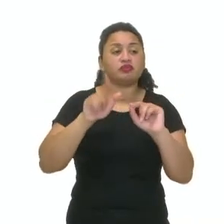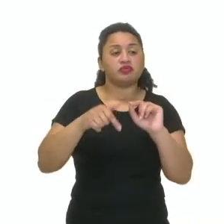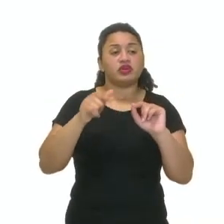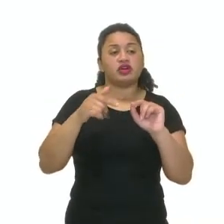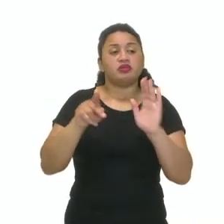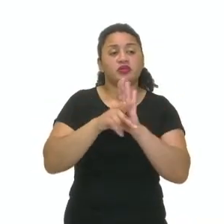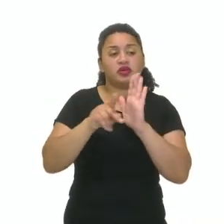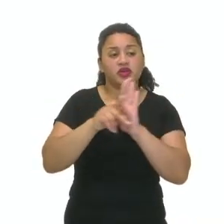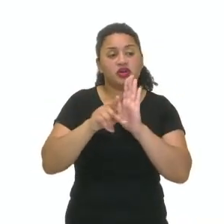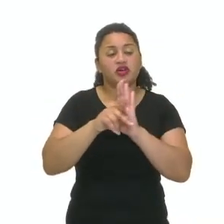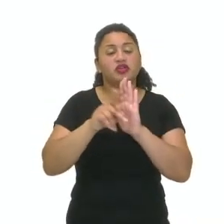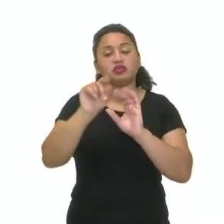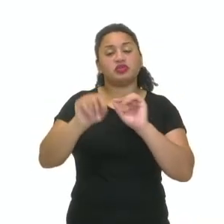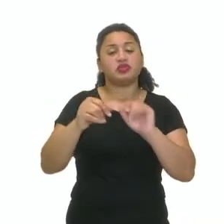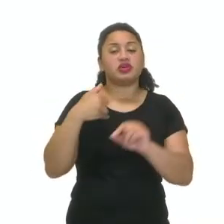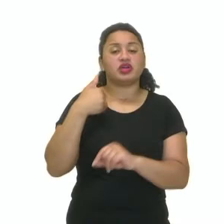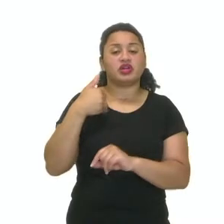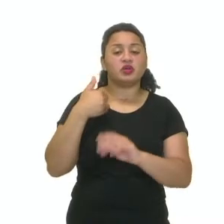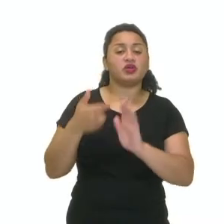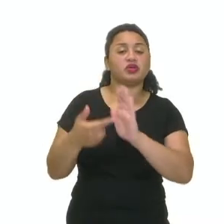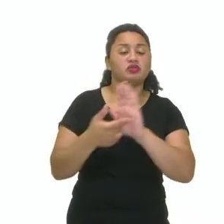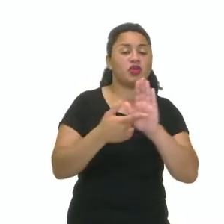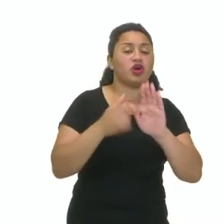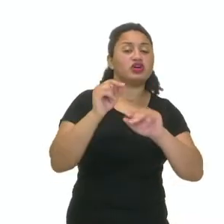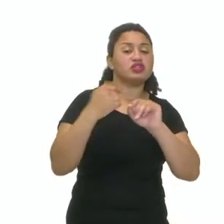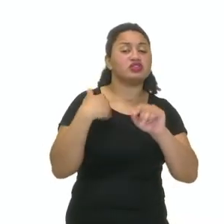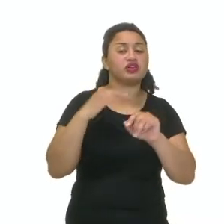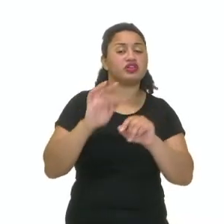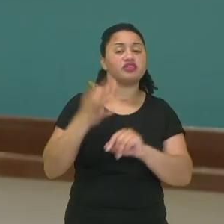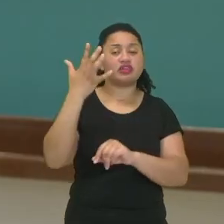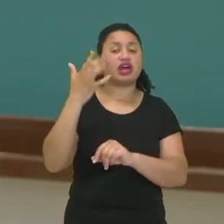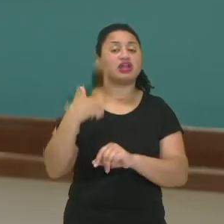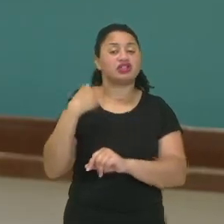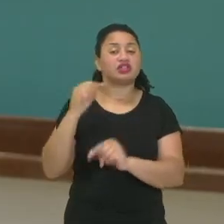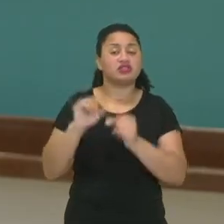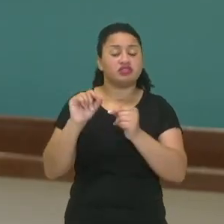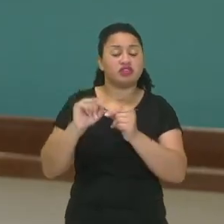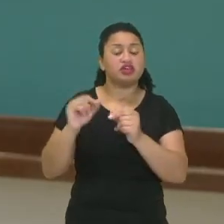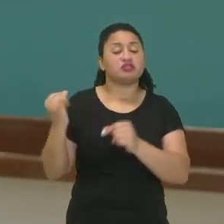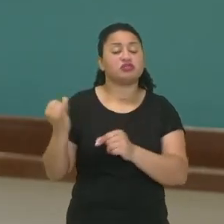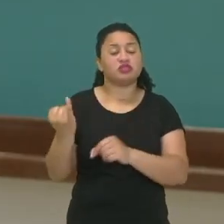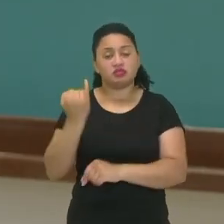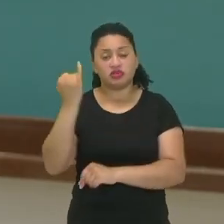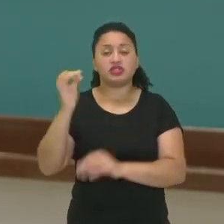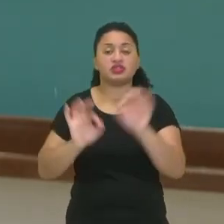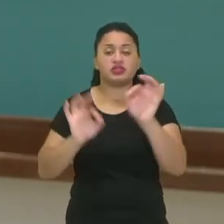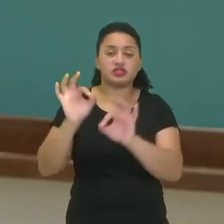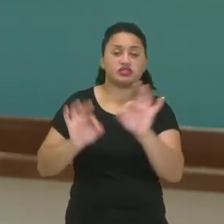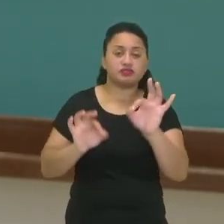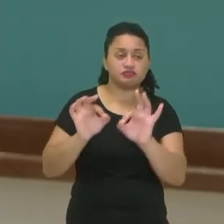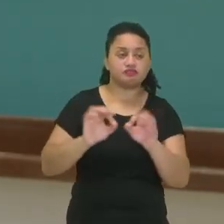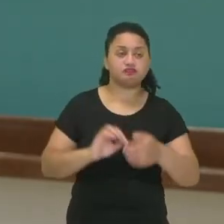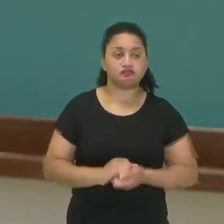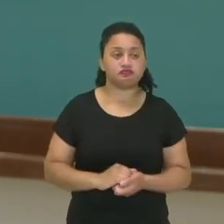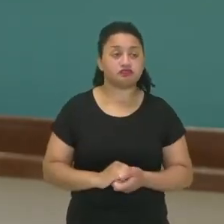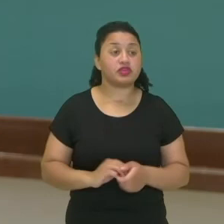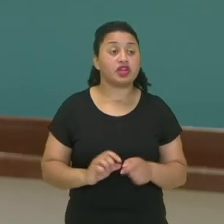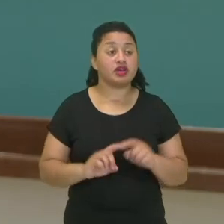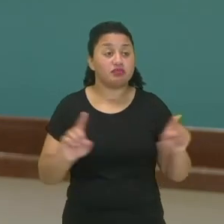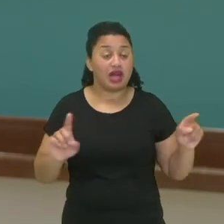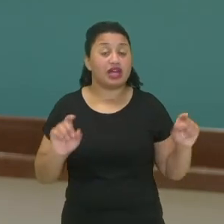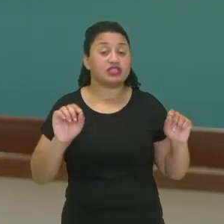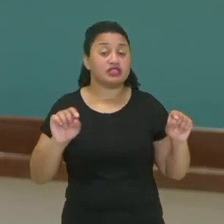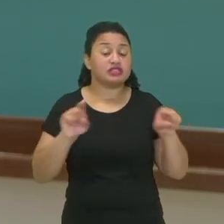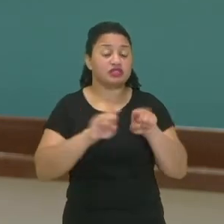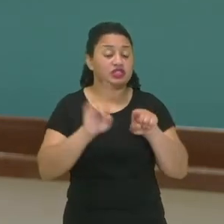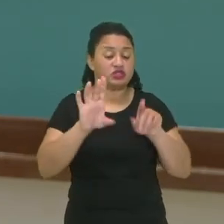de o autor apresentar dados divulgados por importantes organizações ambientais. Porém, mais do que argumentar